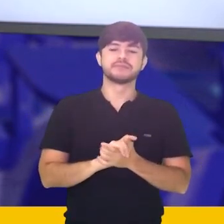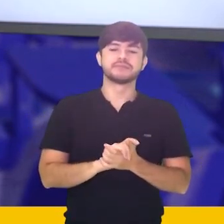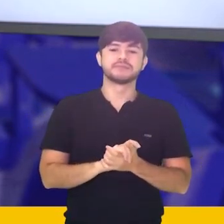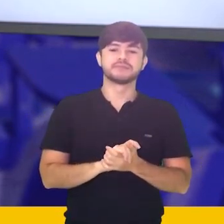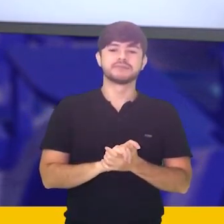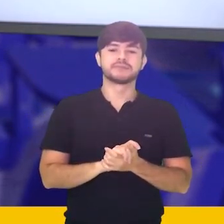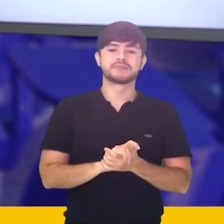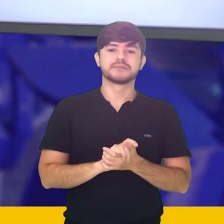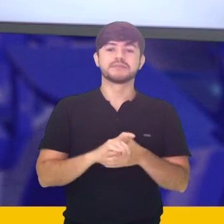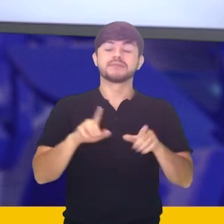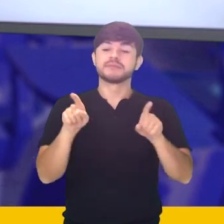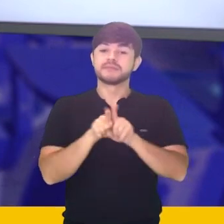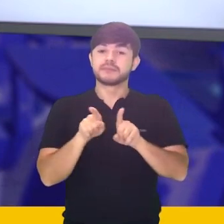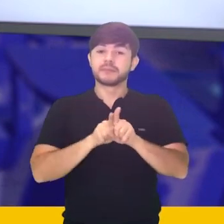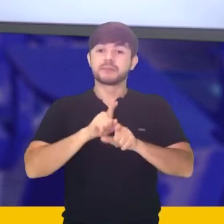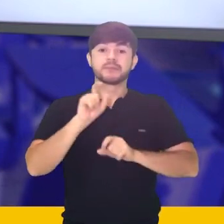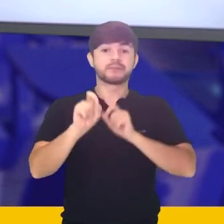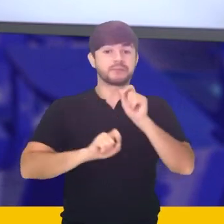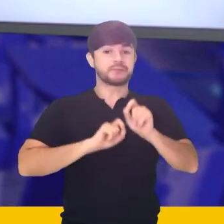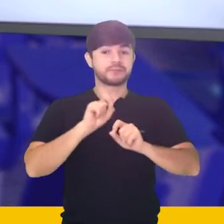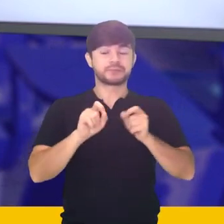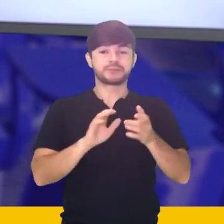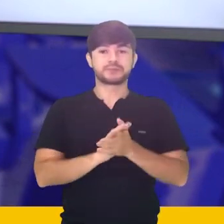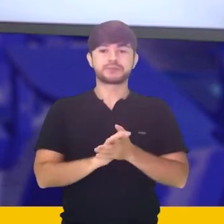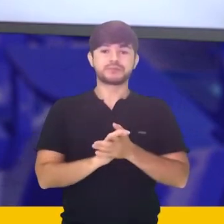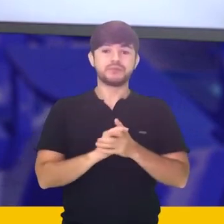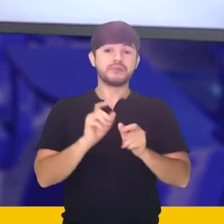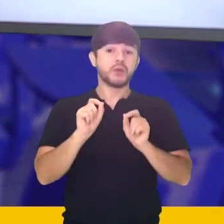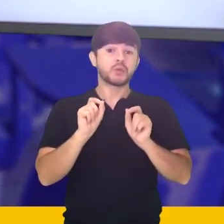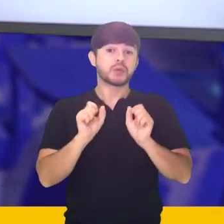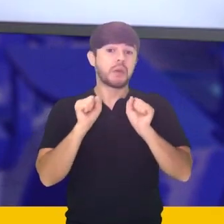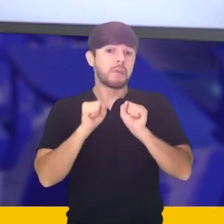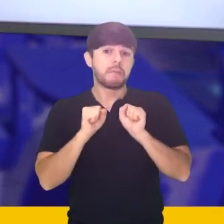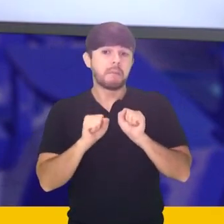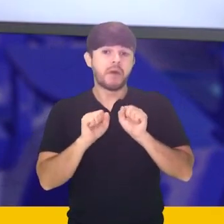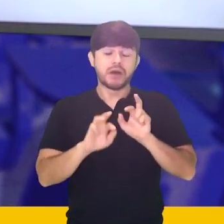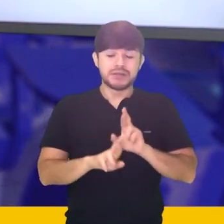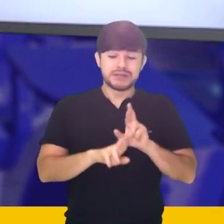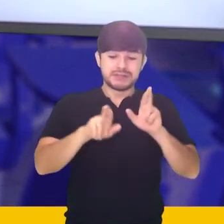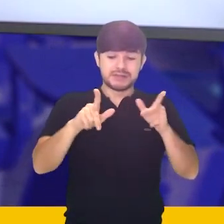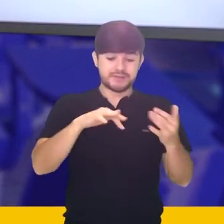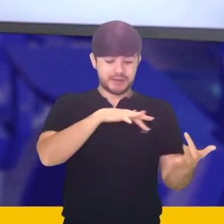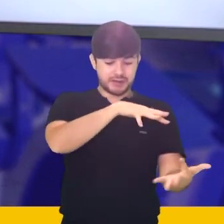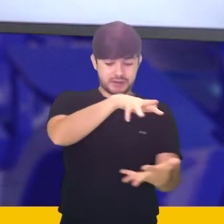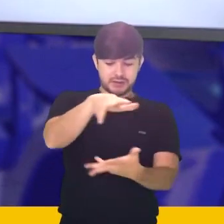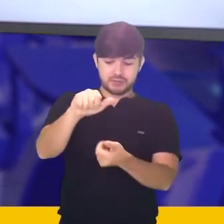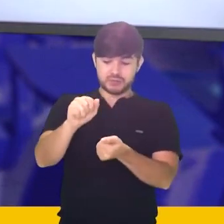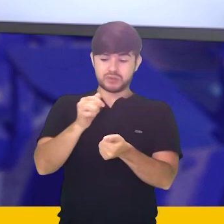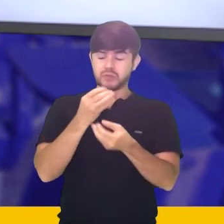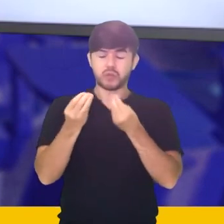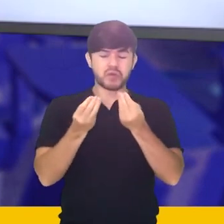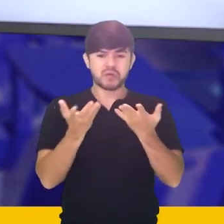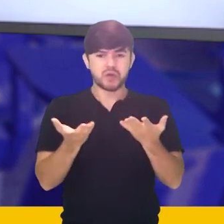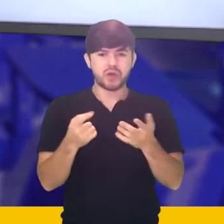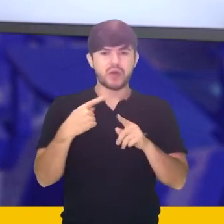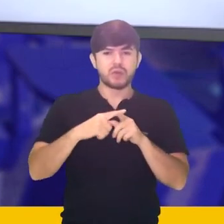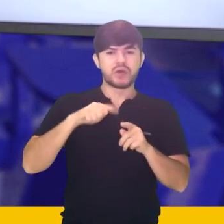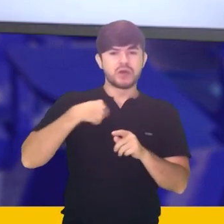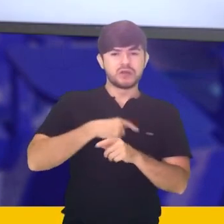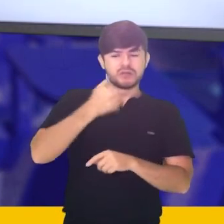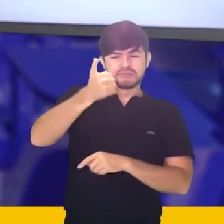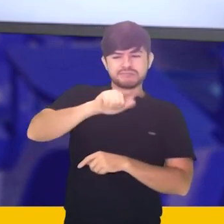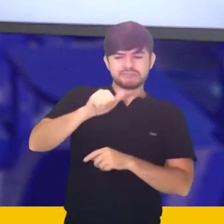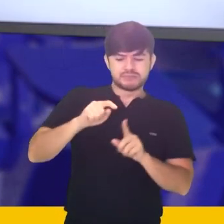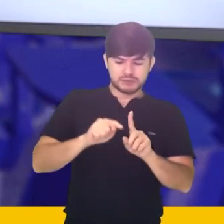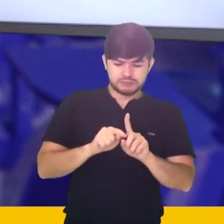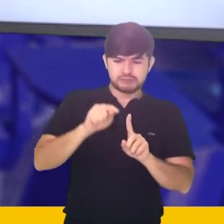traz aqui. Além disso, o que poderia ser diferente no mundo? A gente analisou taxas como a taxa